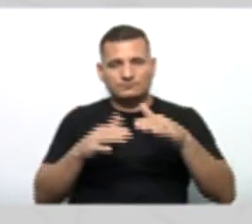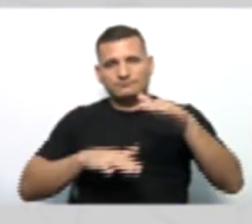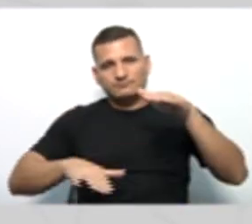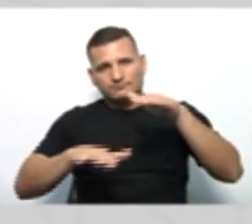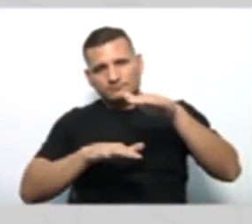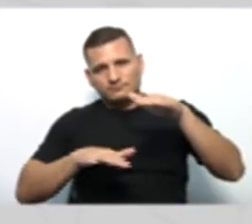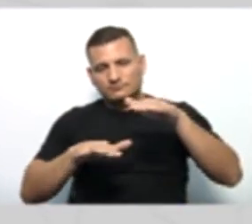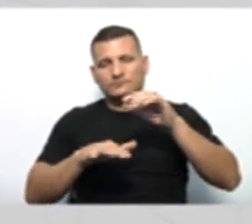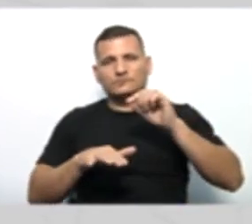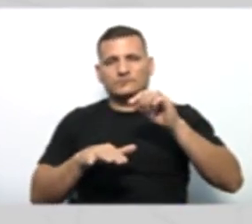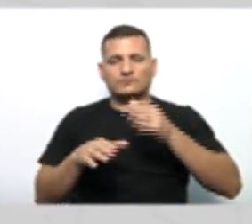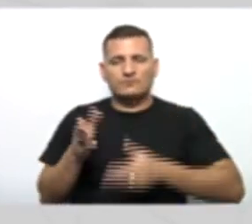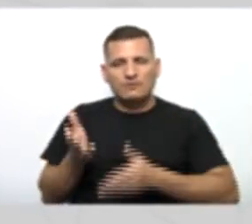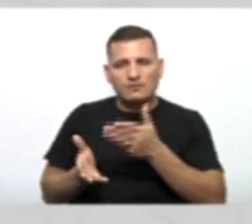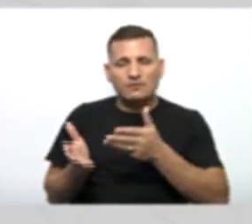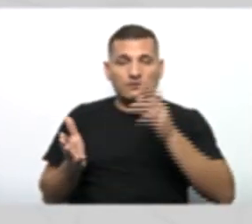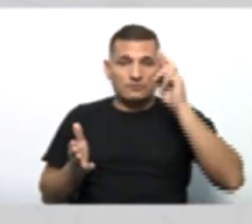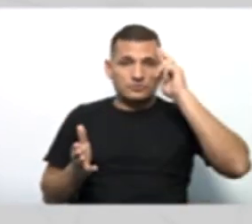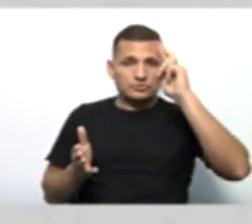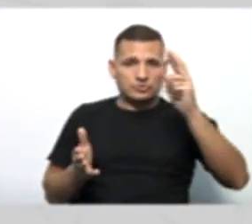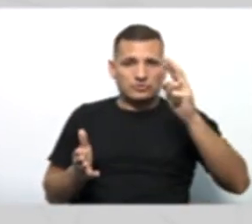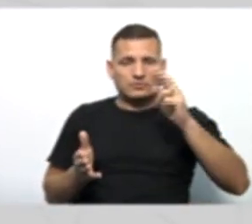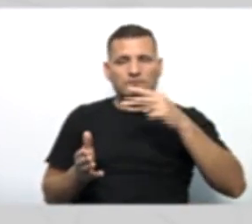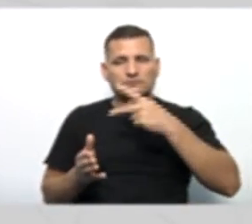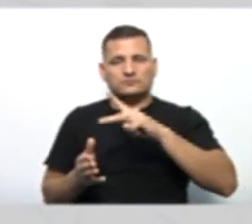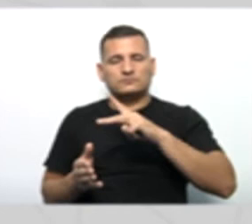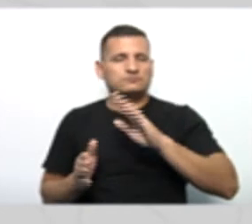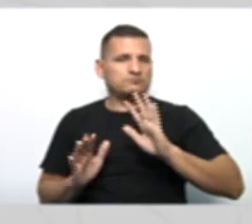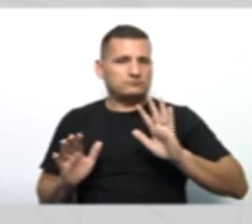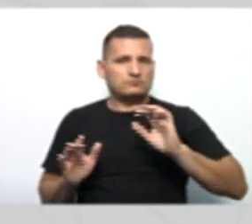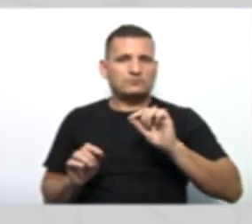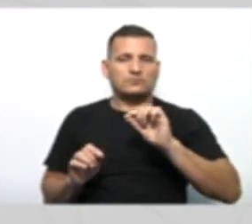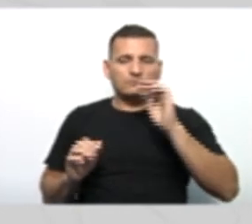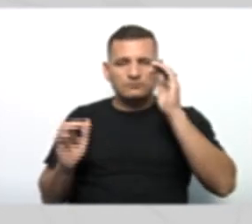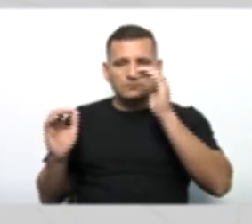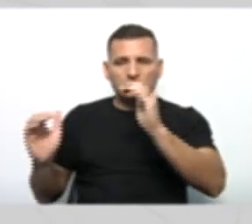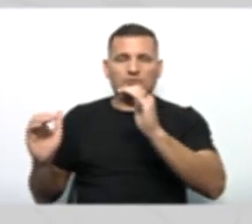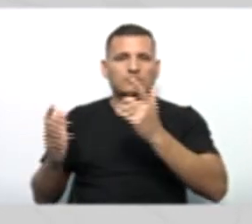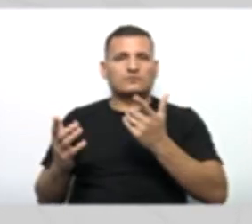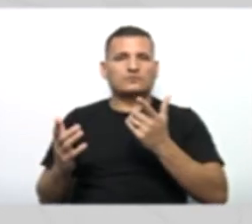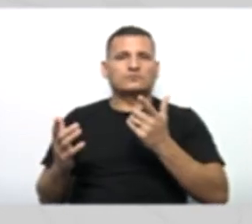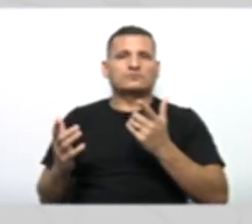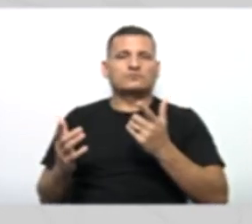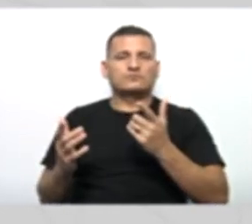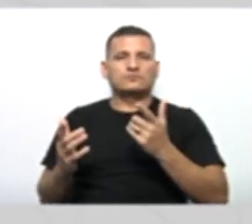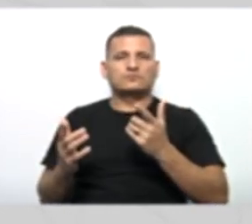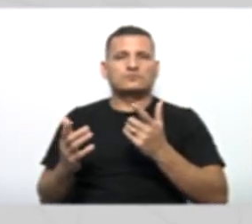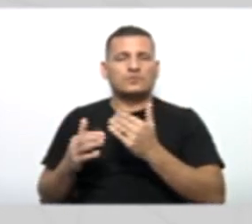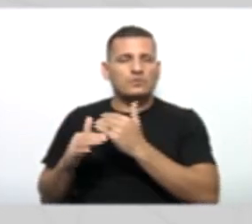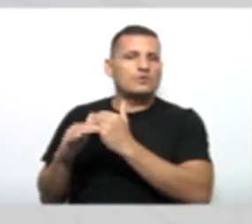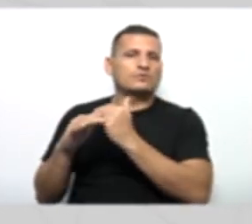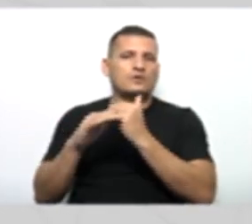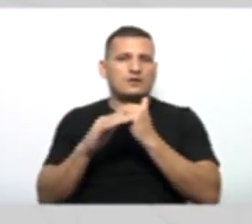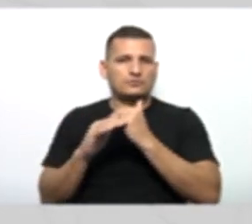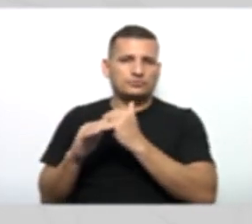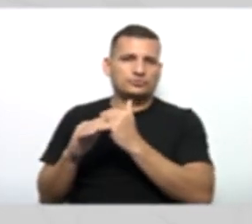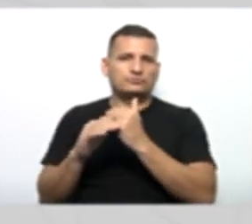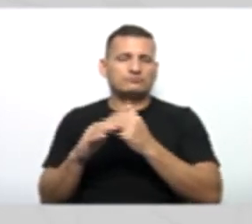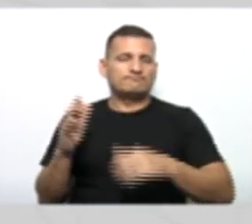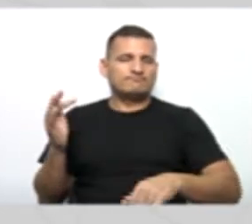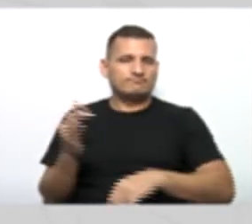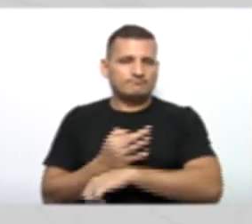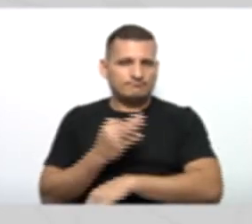sejam tratados pelo seu chefe pelos seus patrões com respeito com dignidade com